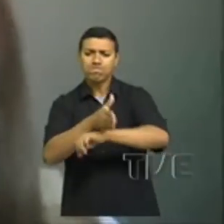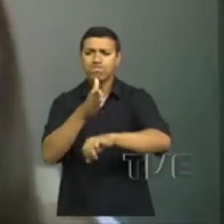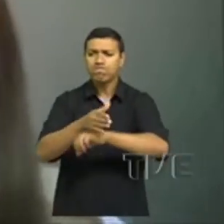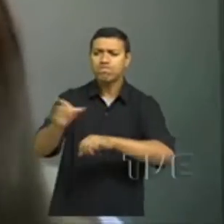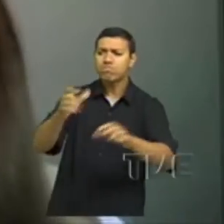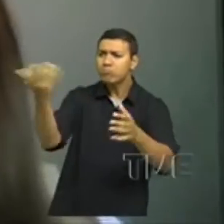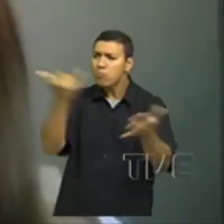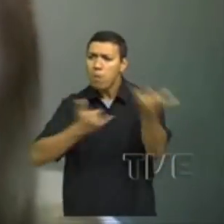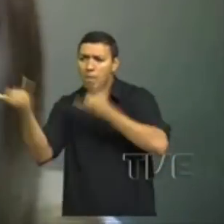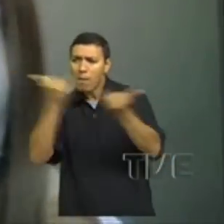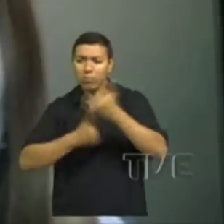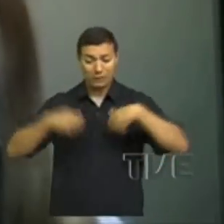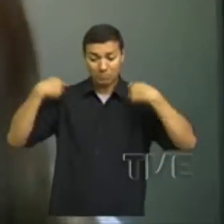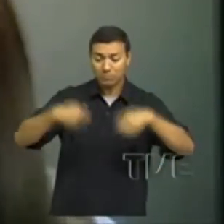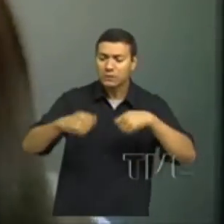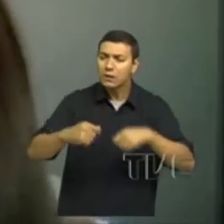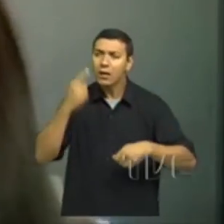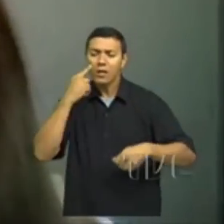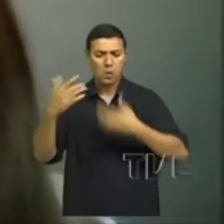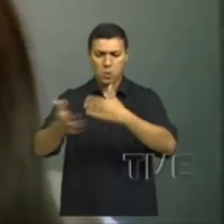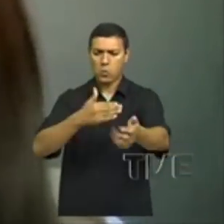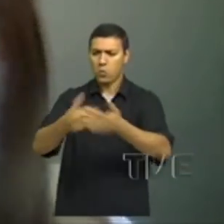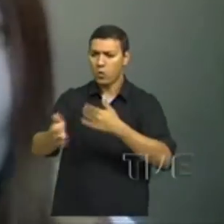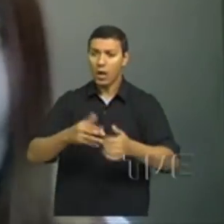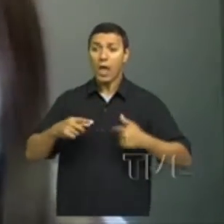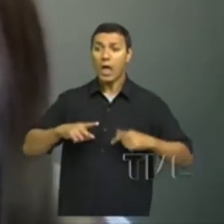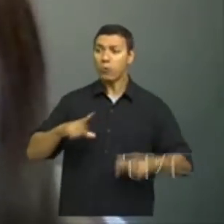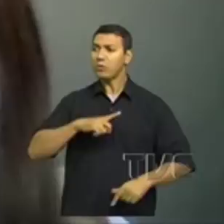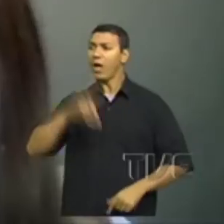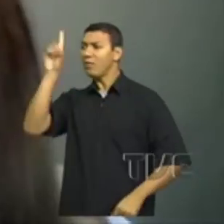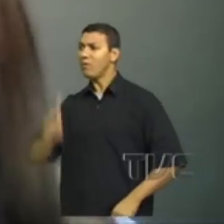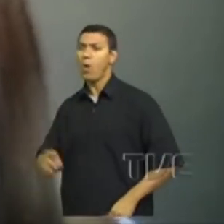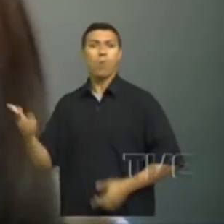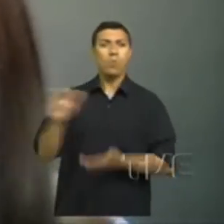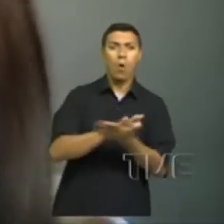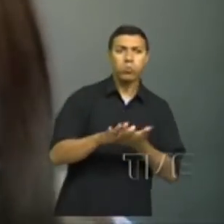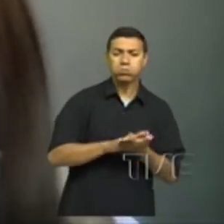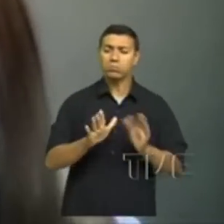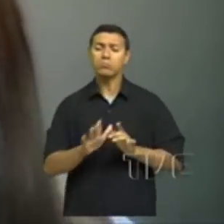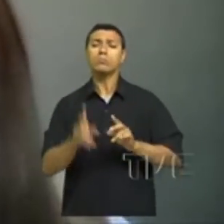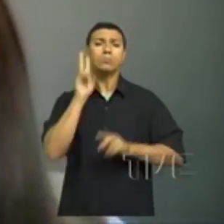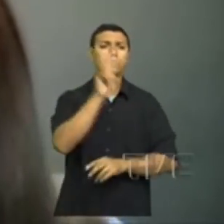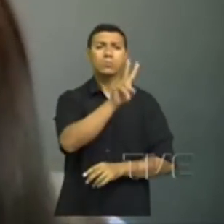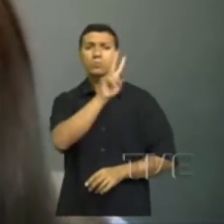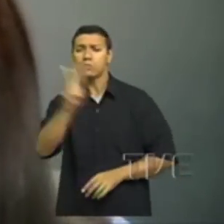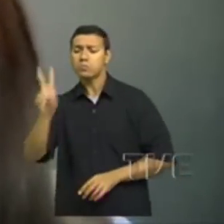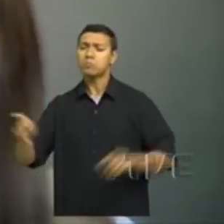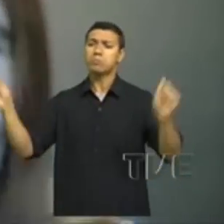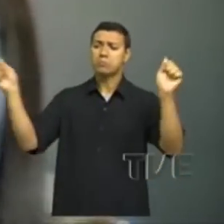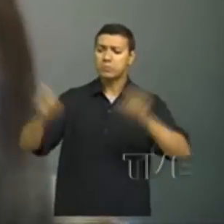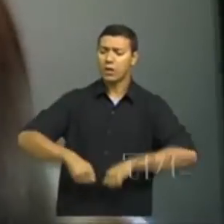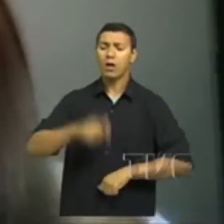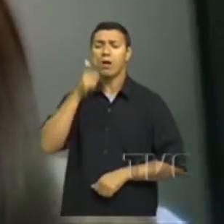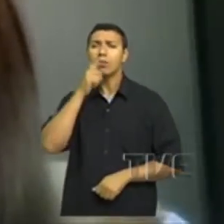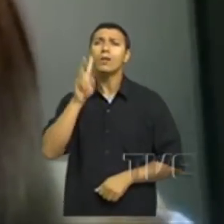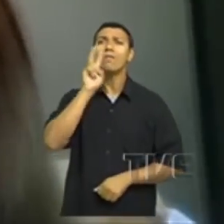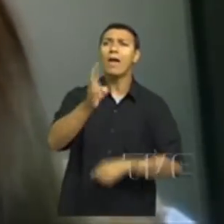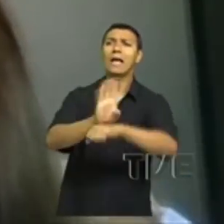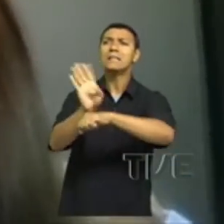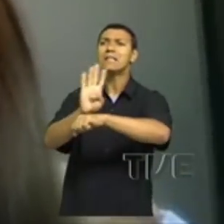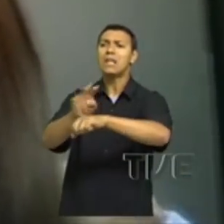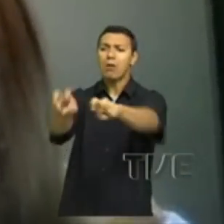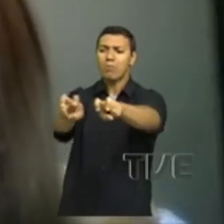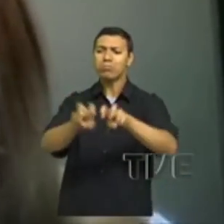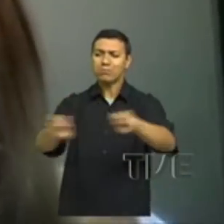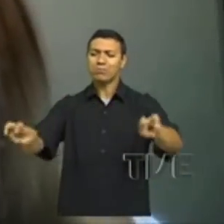canais de acesso para que a pessoa, independente de ter uma deficiência ou não, alguma necessidade especial, possa estar lá, sim, na sala de cinema, em igualdade